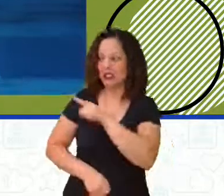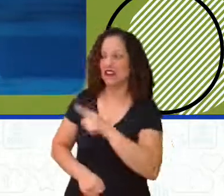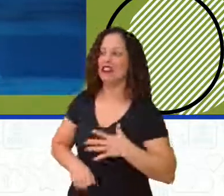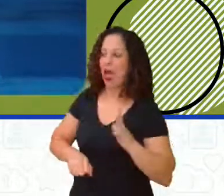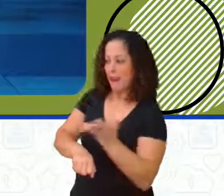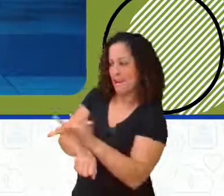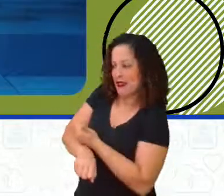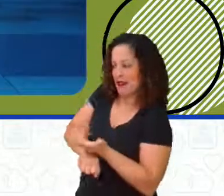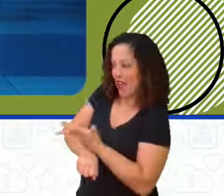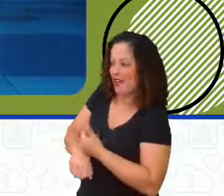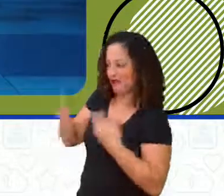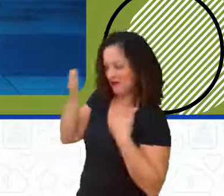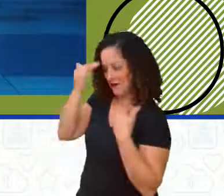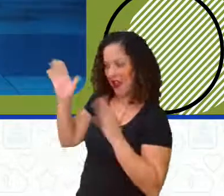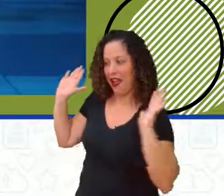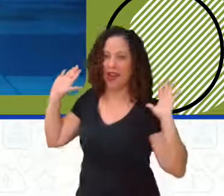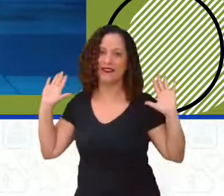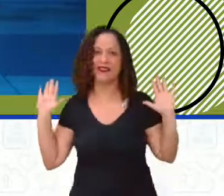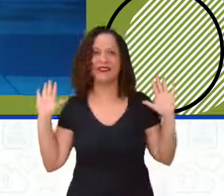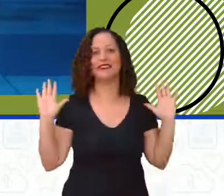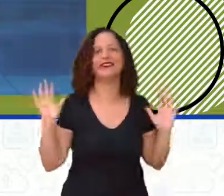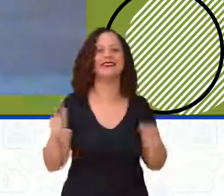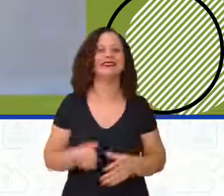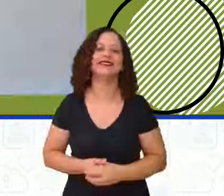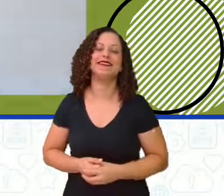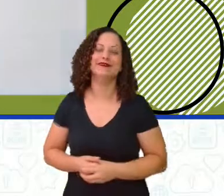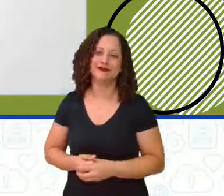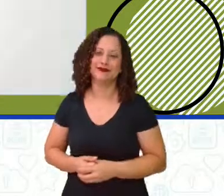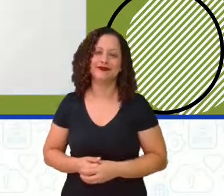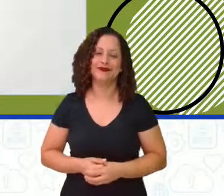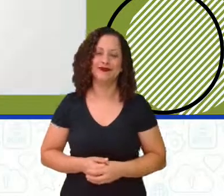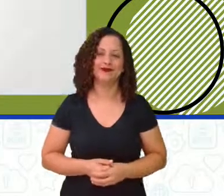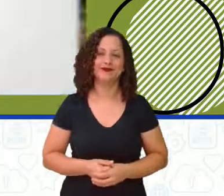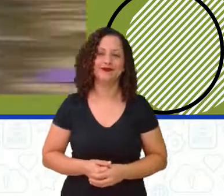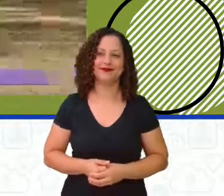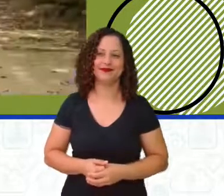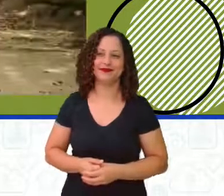viu? Muito obrigada. Valeu. Obrigado.